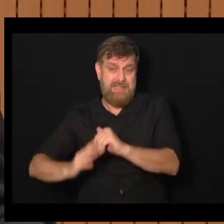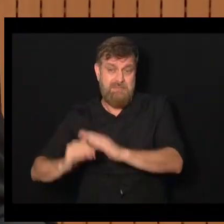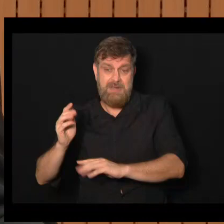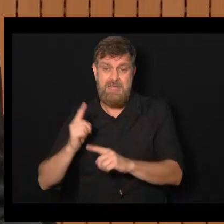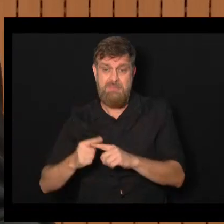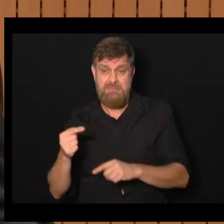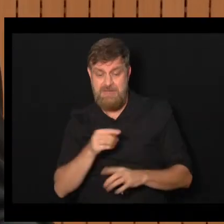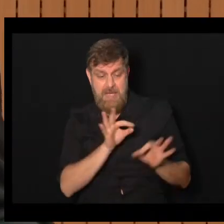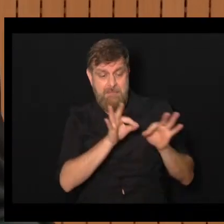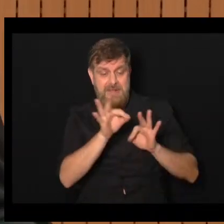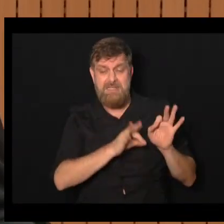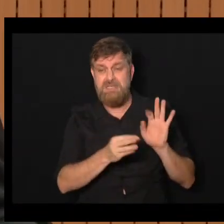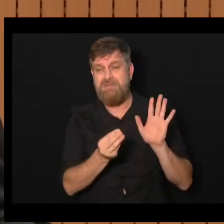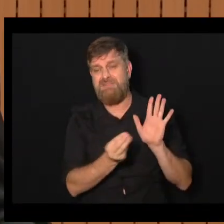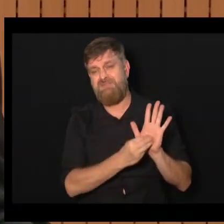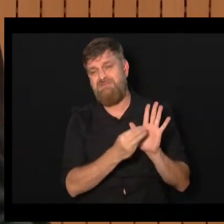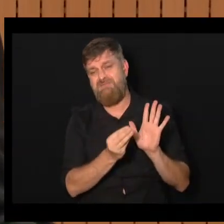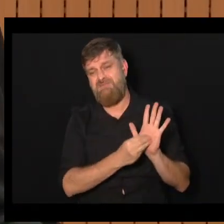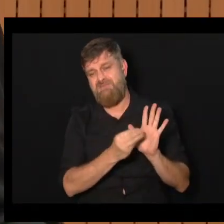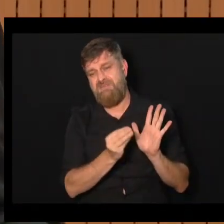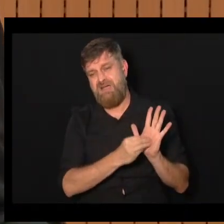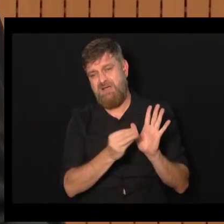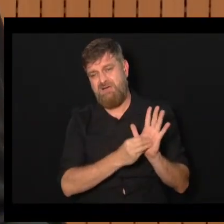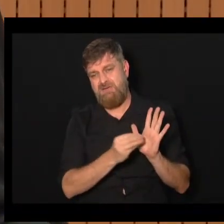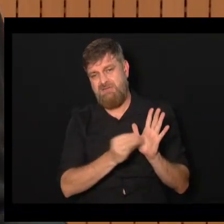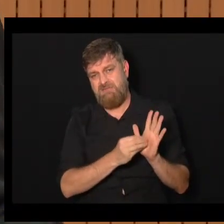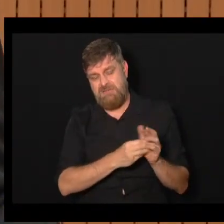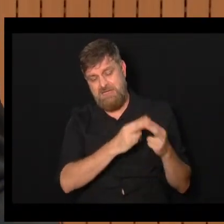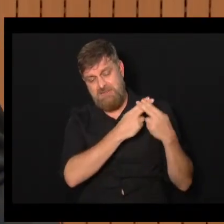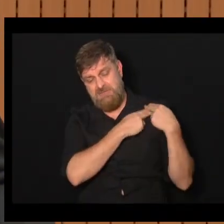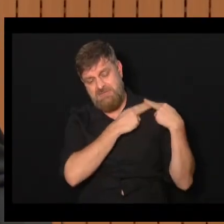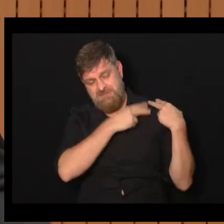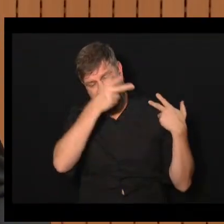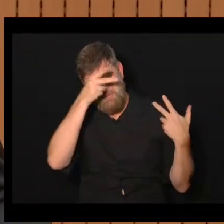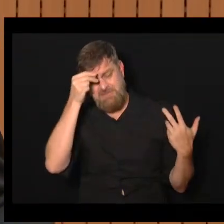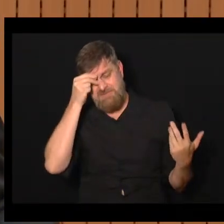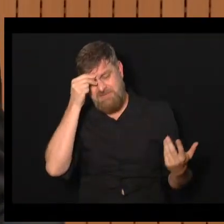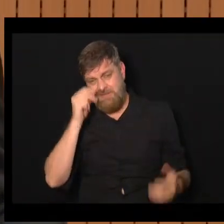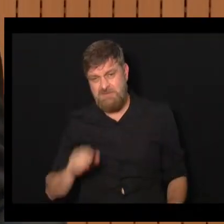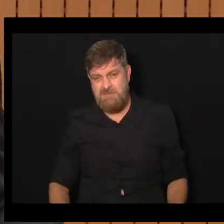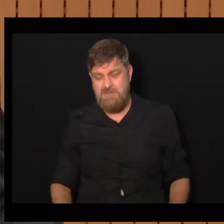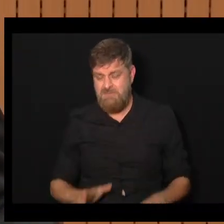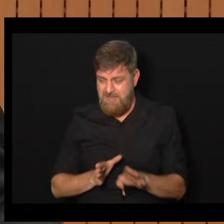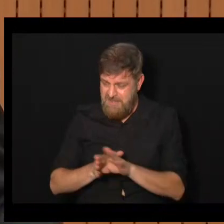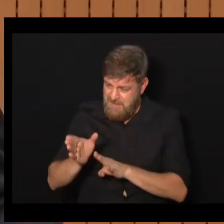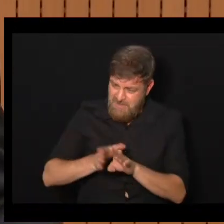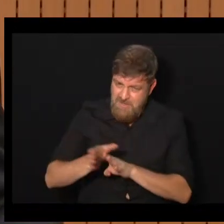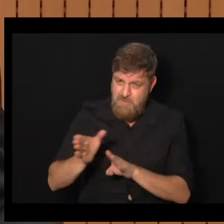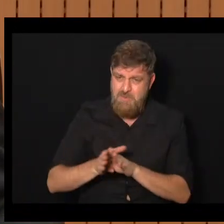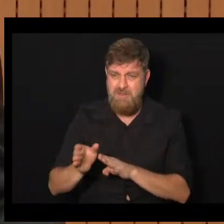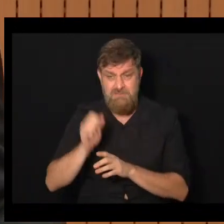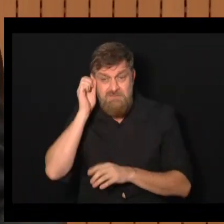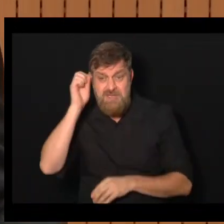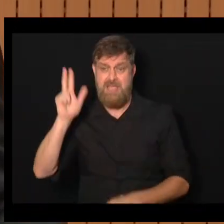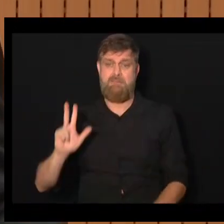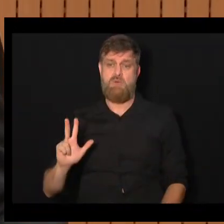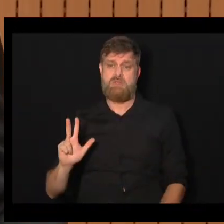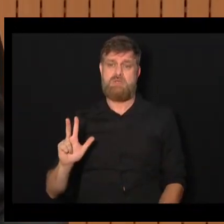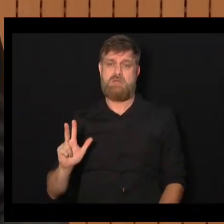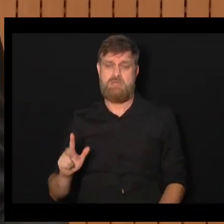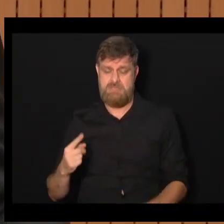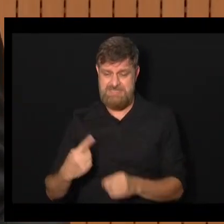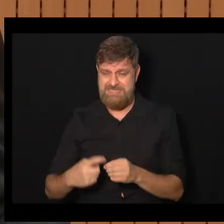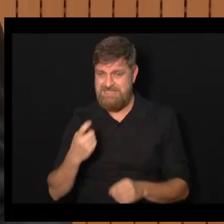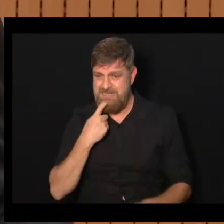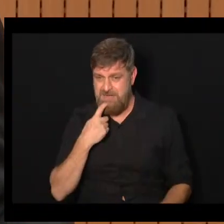falta de planejamento por parte do poder municipal. Então, esse alerta é um alerta importante. O município de Campinas hoje, no